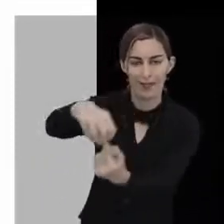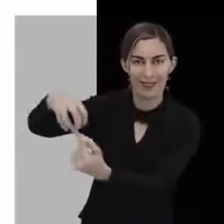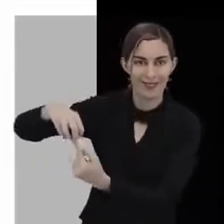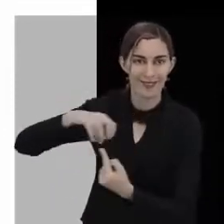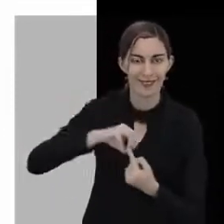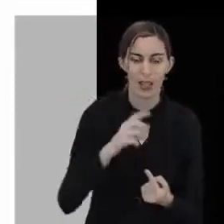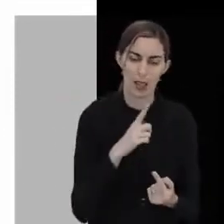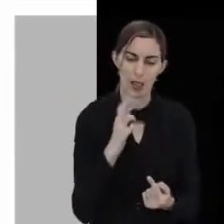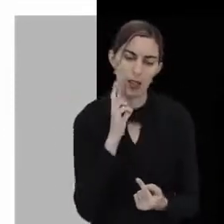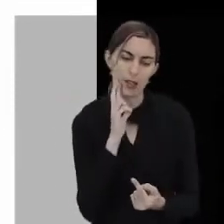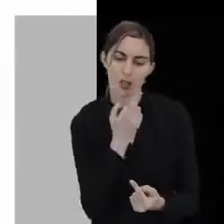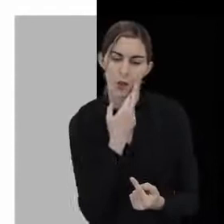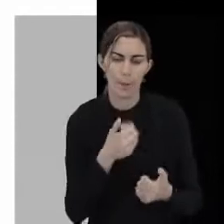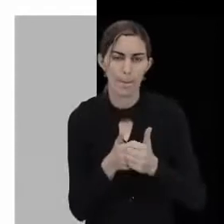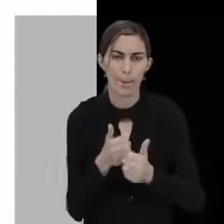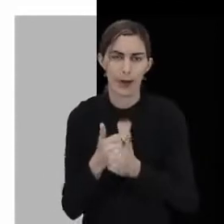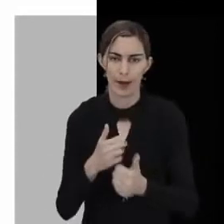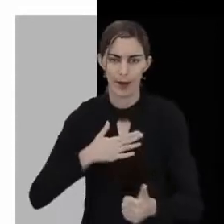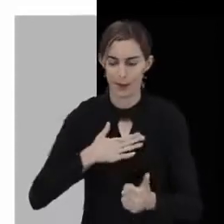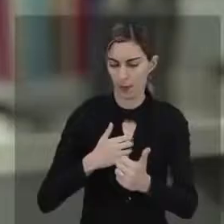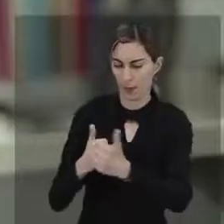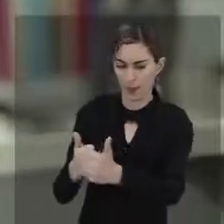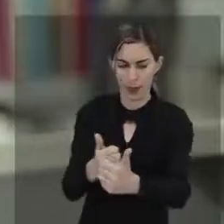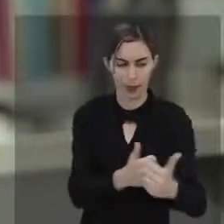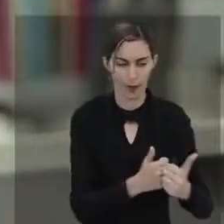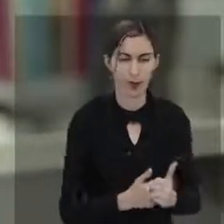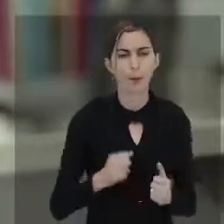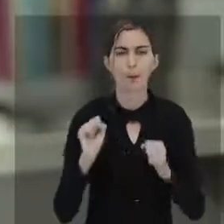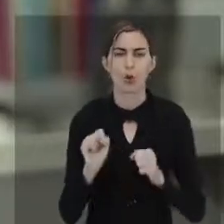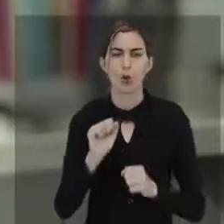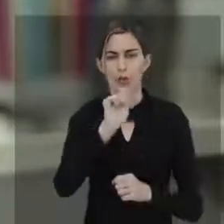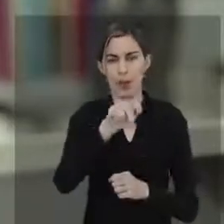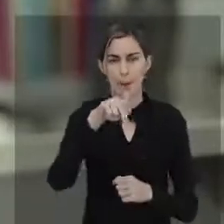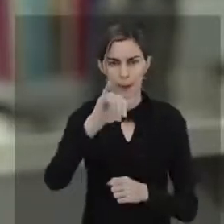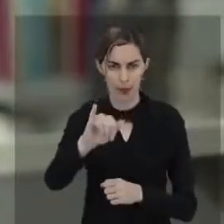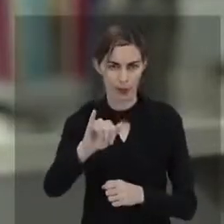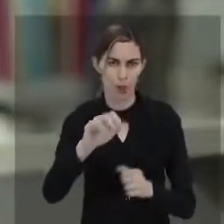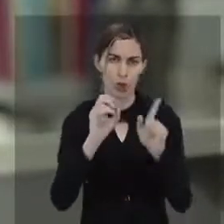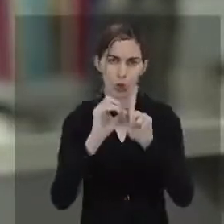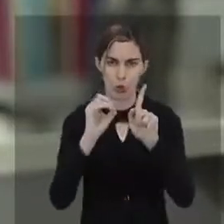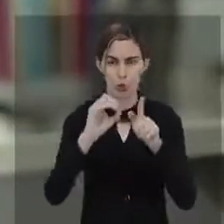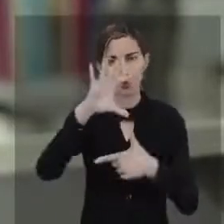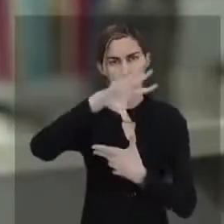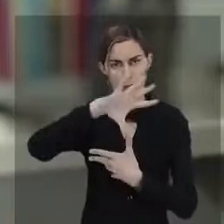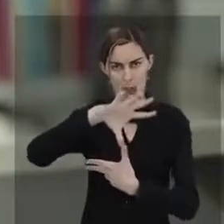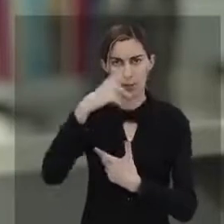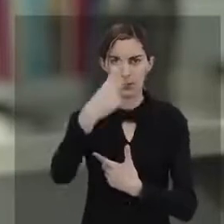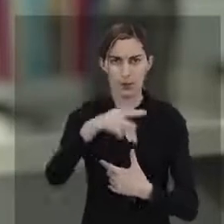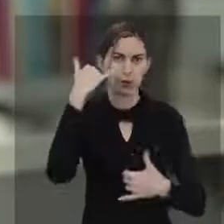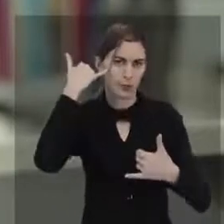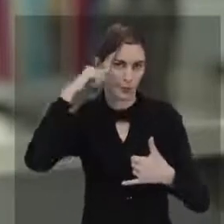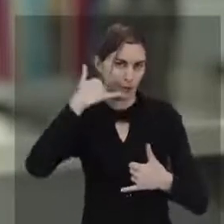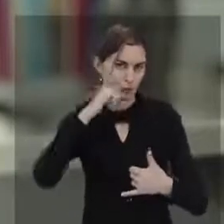tem restaurantes próximos àquele usuário. Então você pode usar essa API do Google Maps, certo? No seu